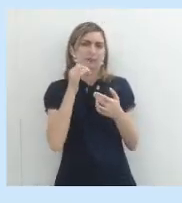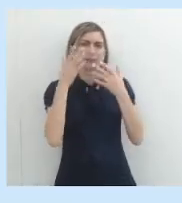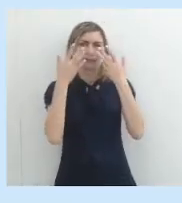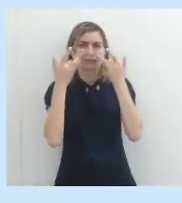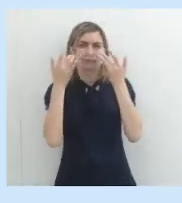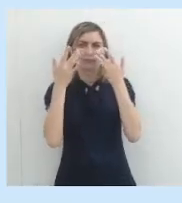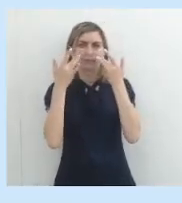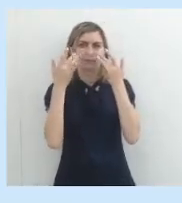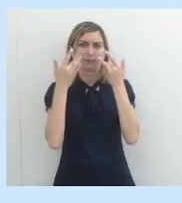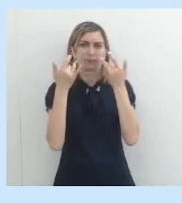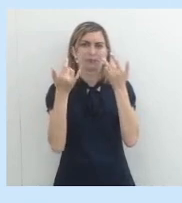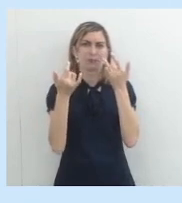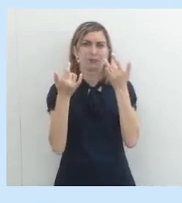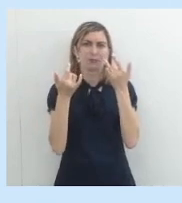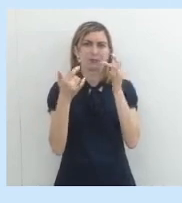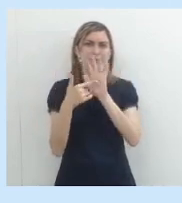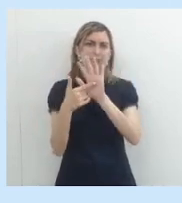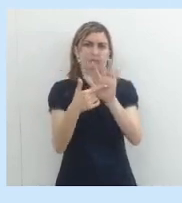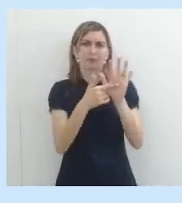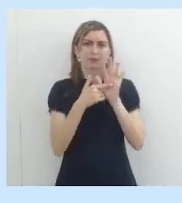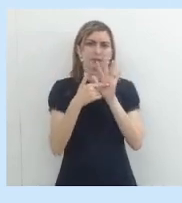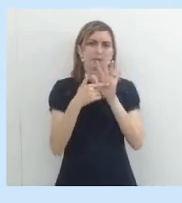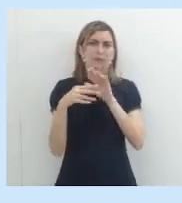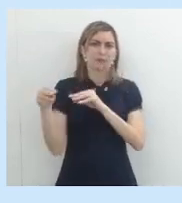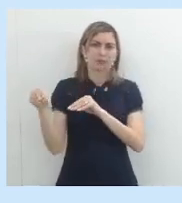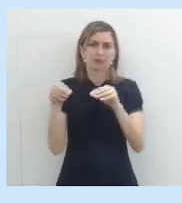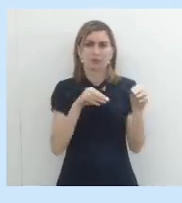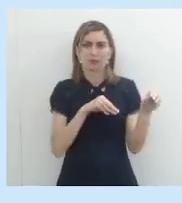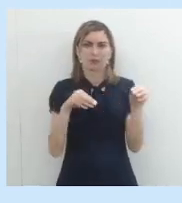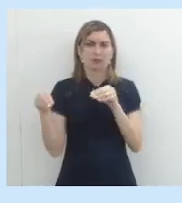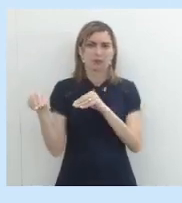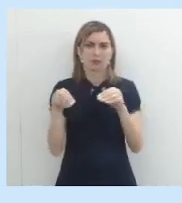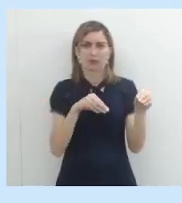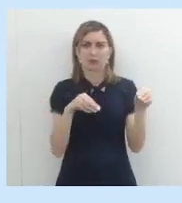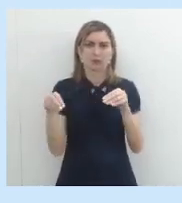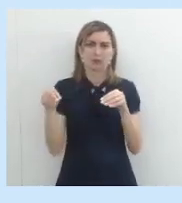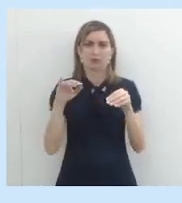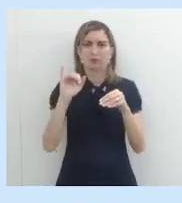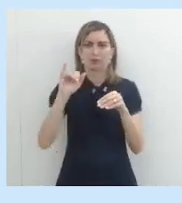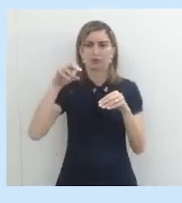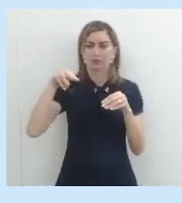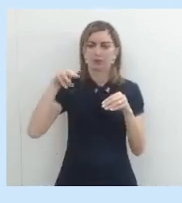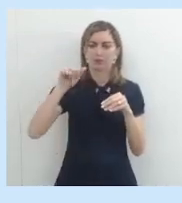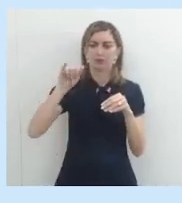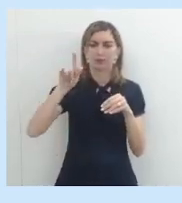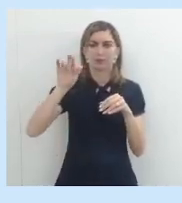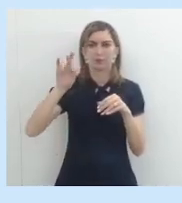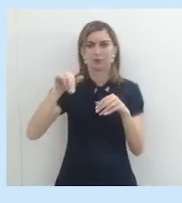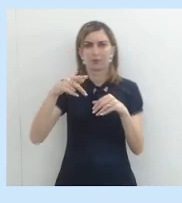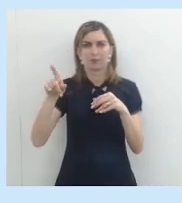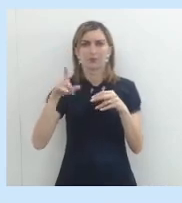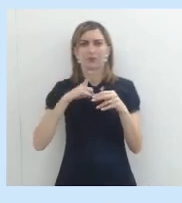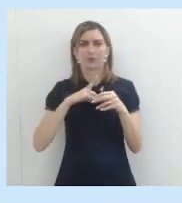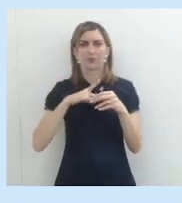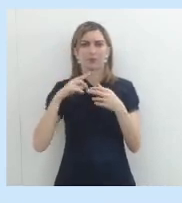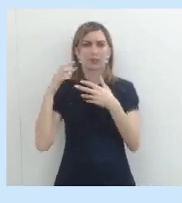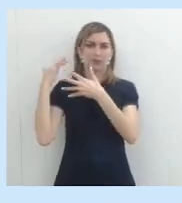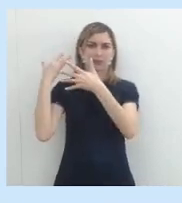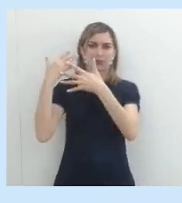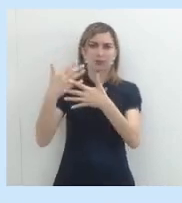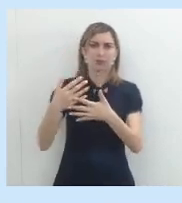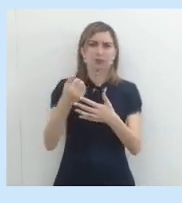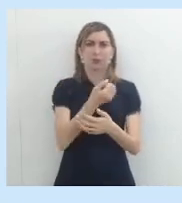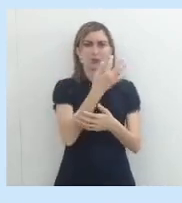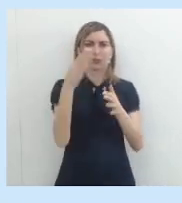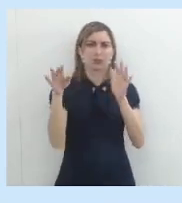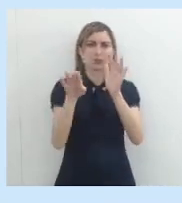museu, por exemplo, da imigração, né, que tem um museu da imigração em São Paulo. Então ele vai ter a respectiva, né, de quando chegaram